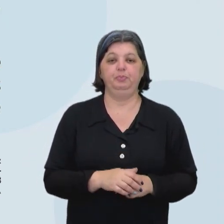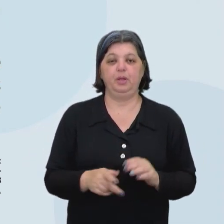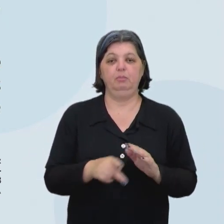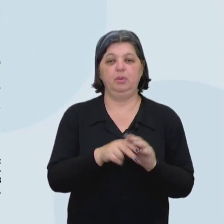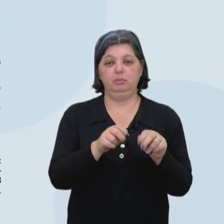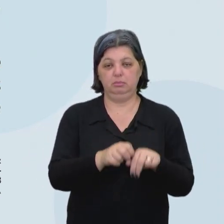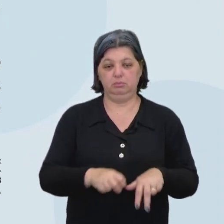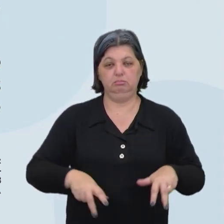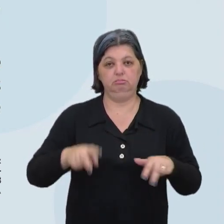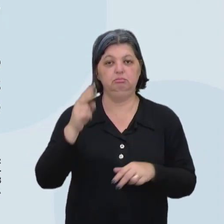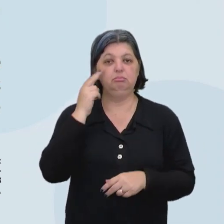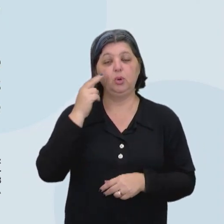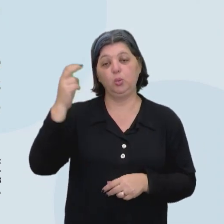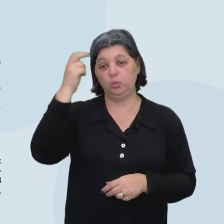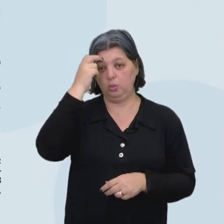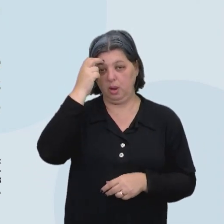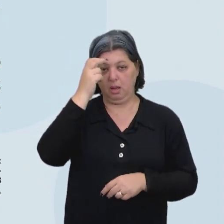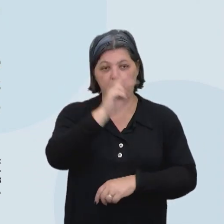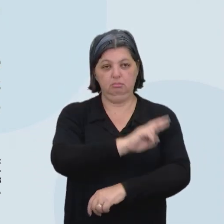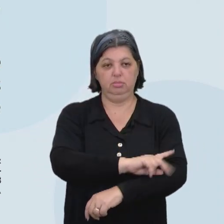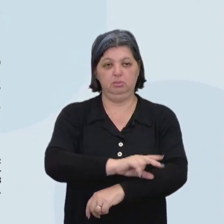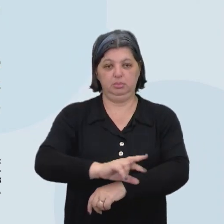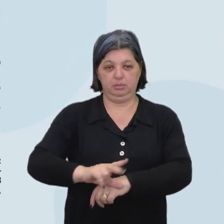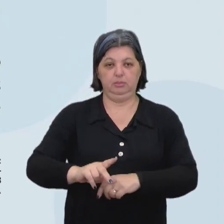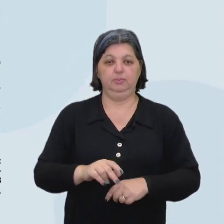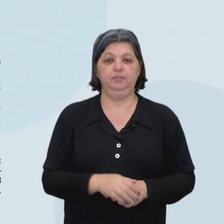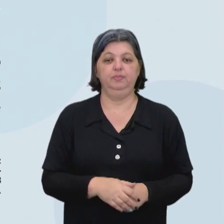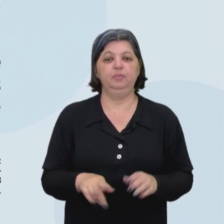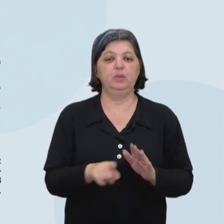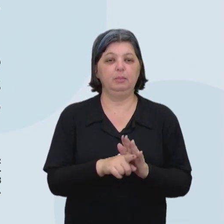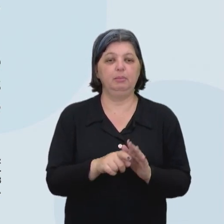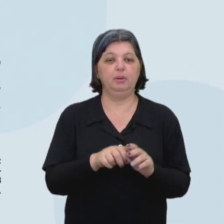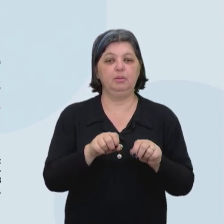étnico-cultural, e de fato essa formação, né,